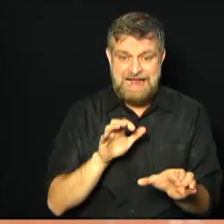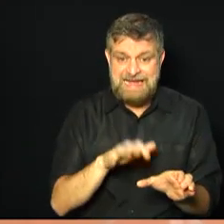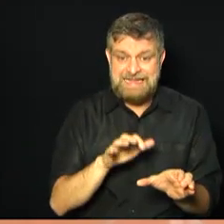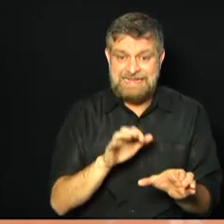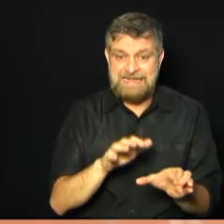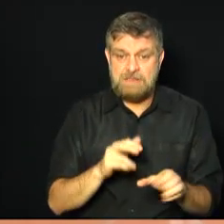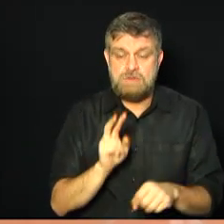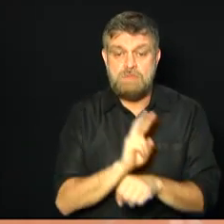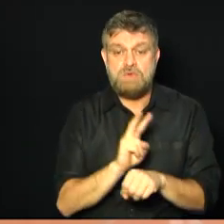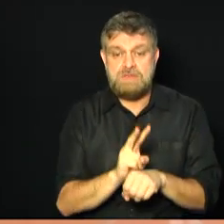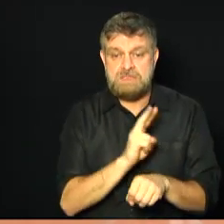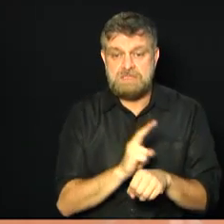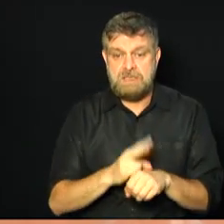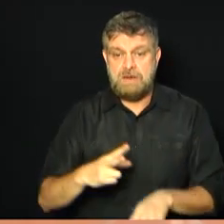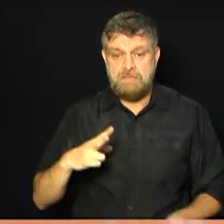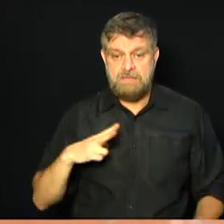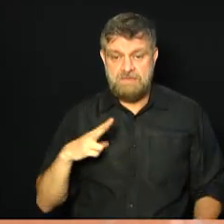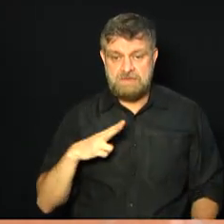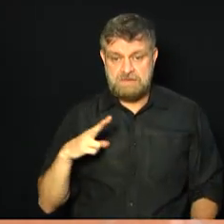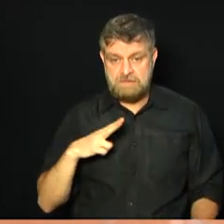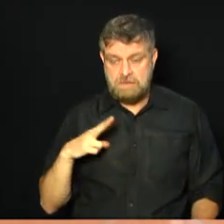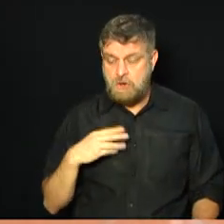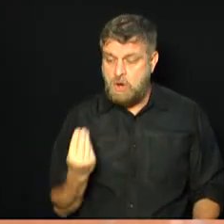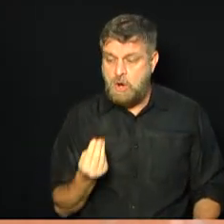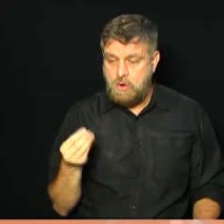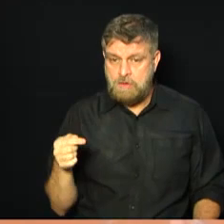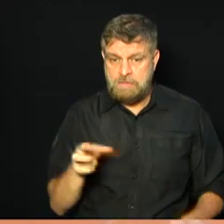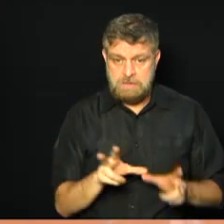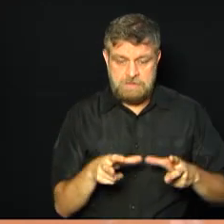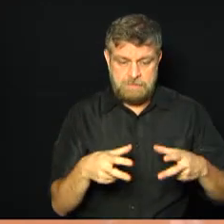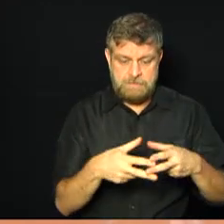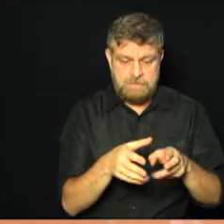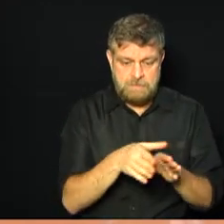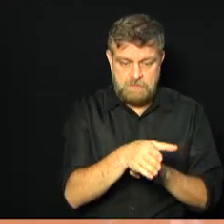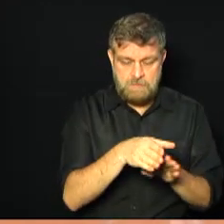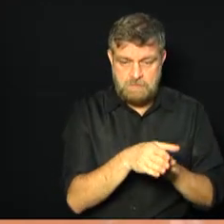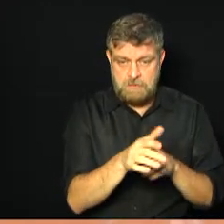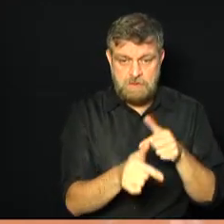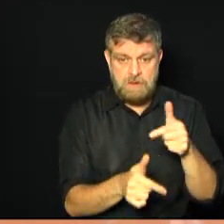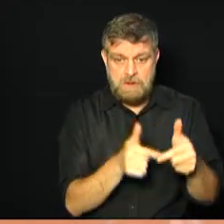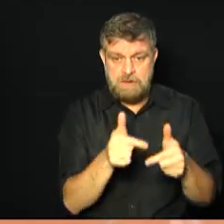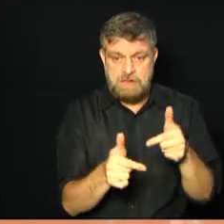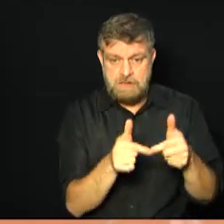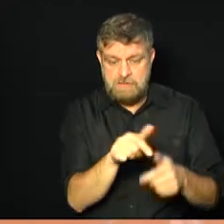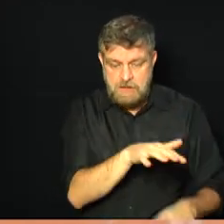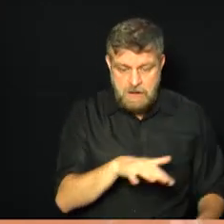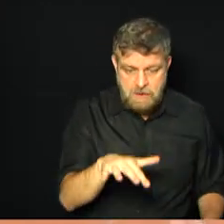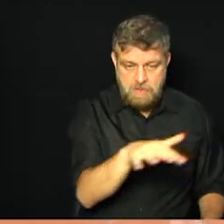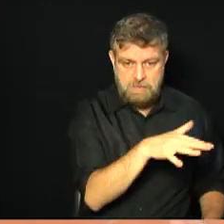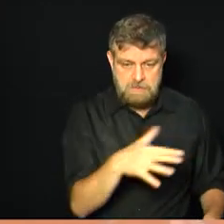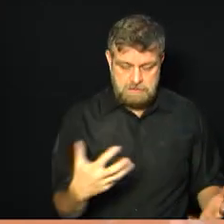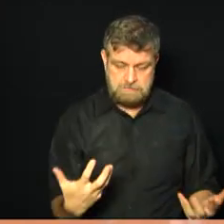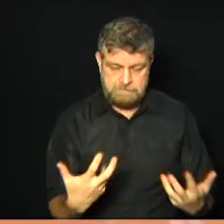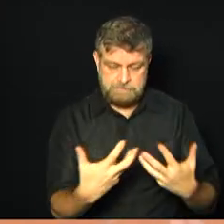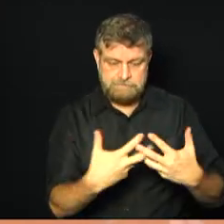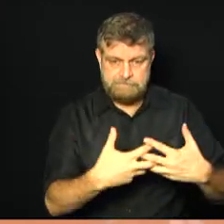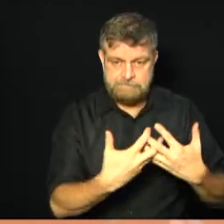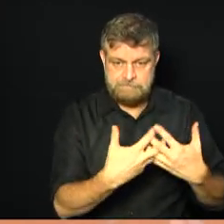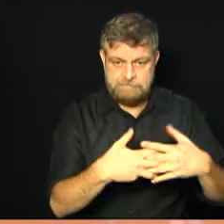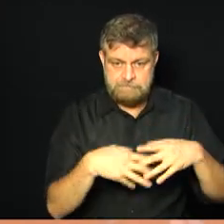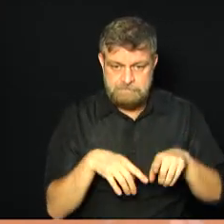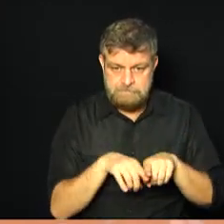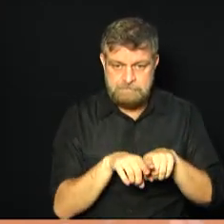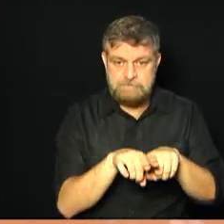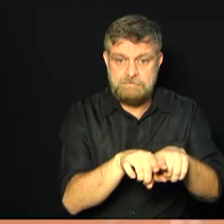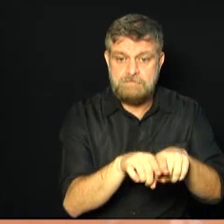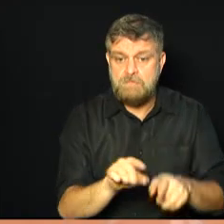Privacidade, e como esse conselho possa estar atuando junto com o órgão que talvez ande um pouquinho ao lado, que é o